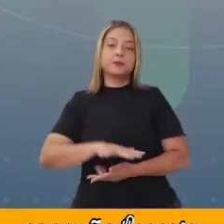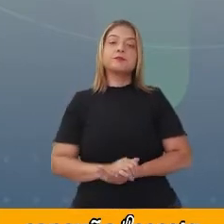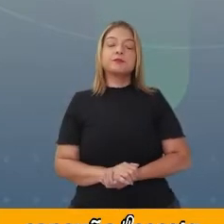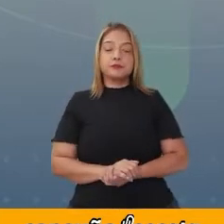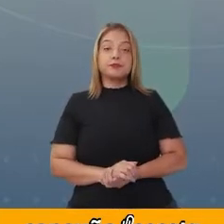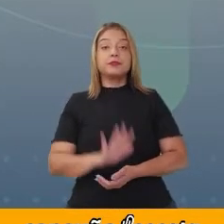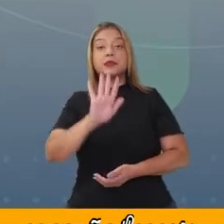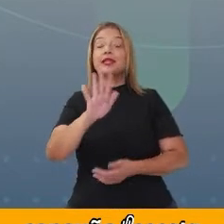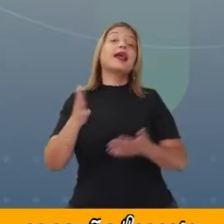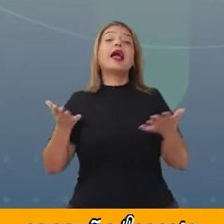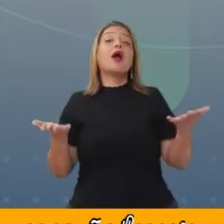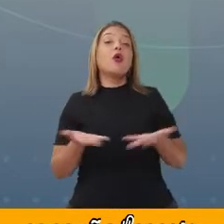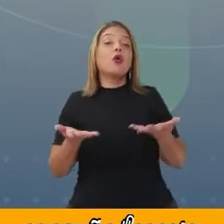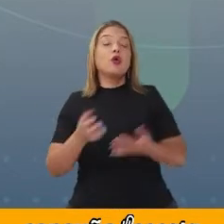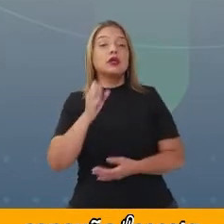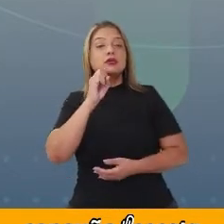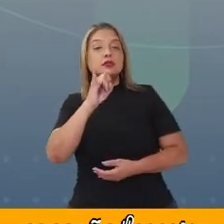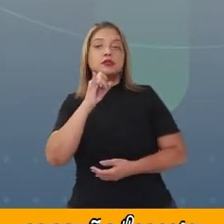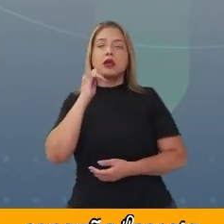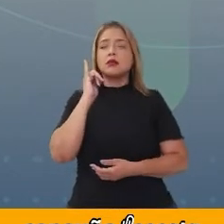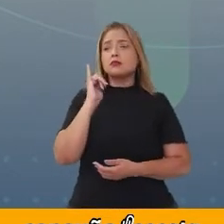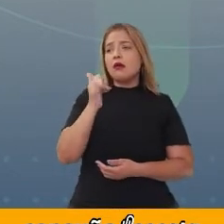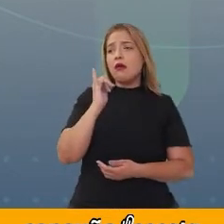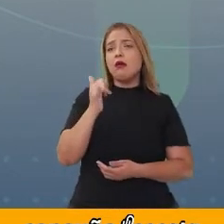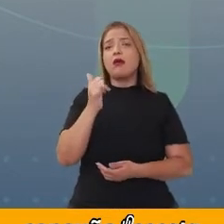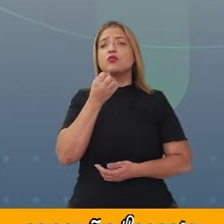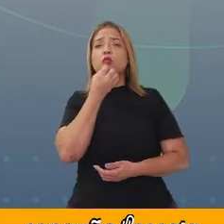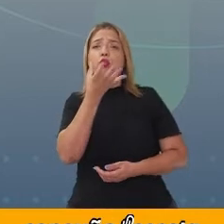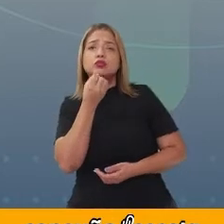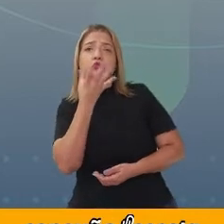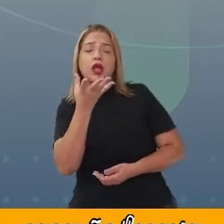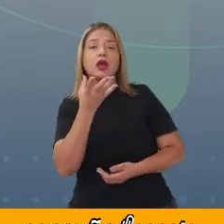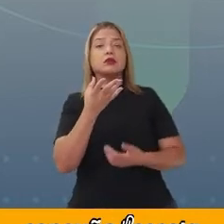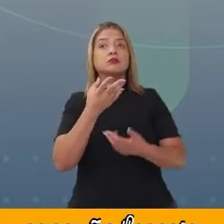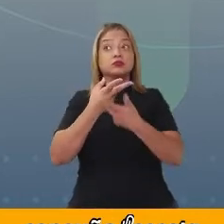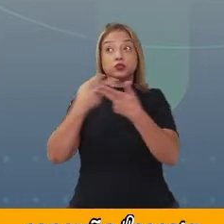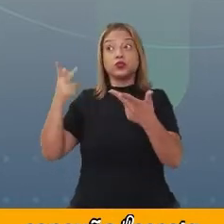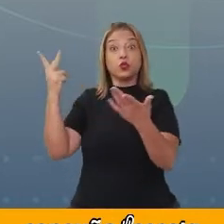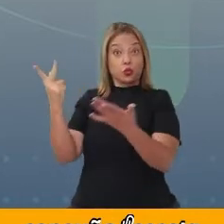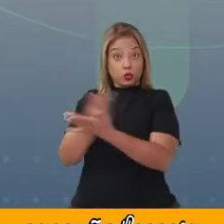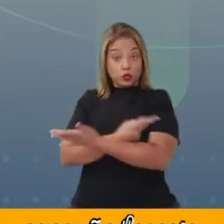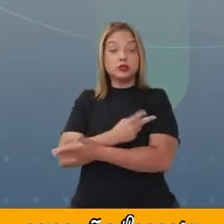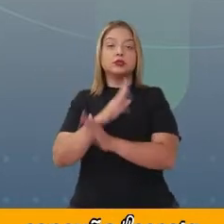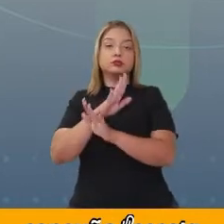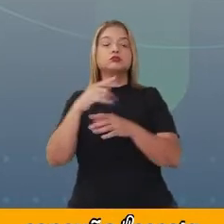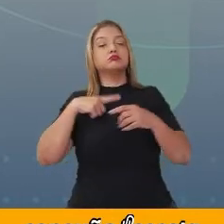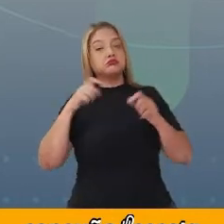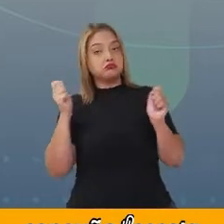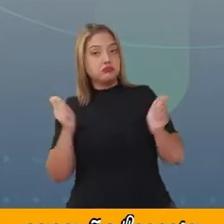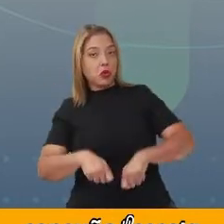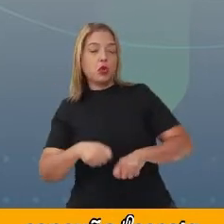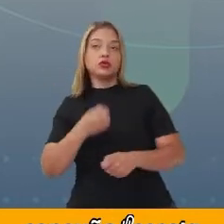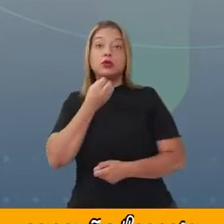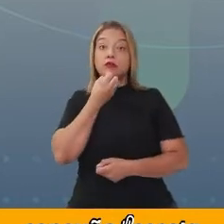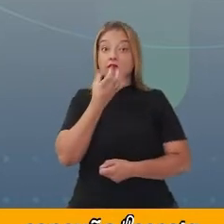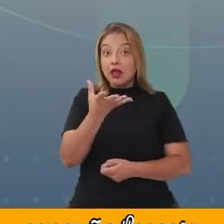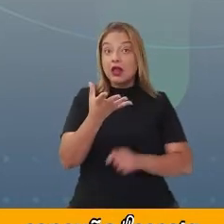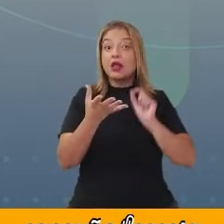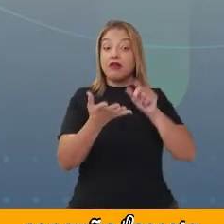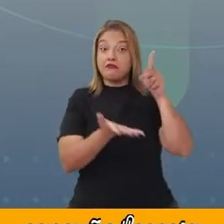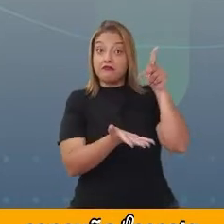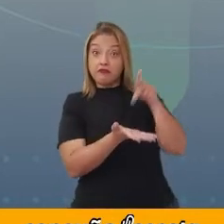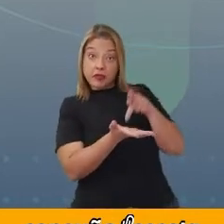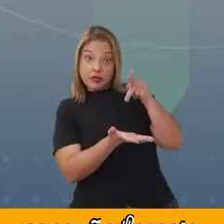Agora, quando nós vamos narrar, contar fatos, nós podemos relatar fatos reais